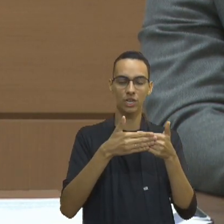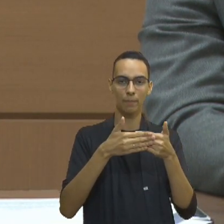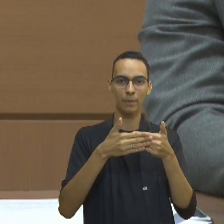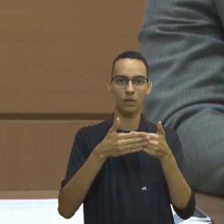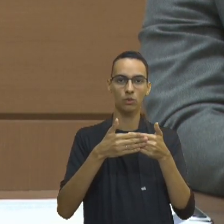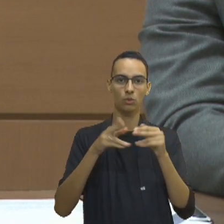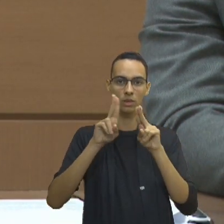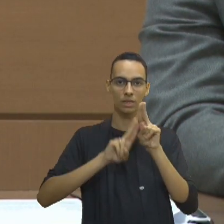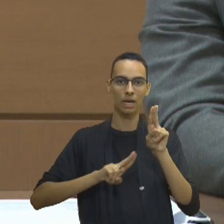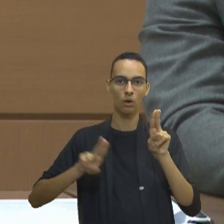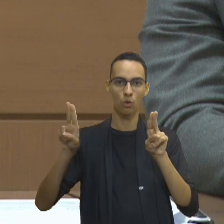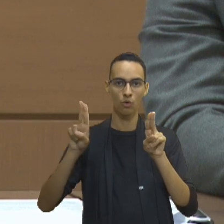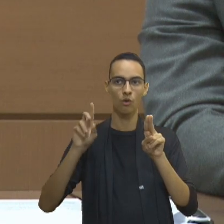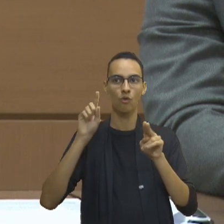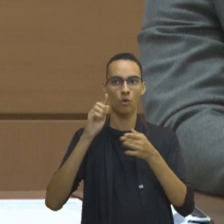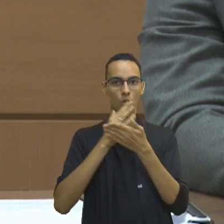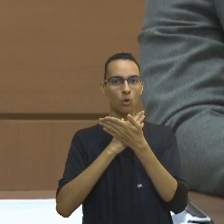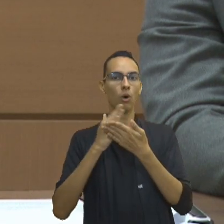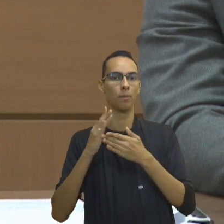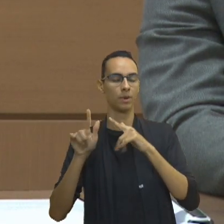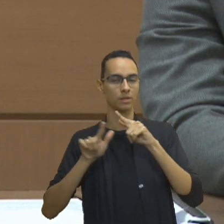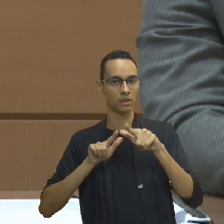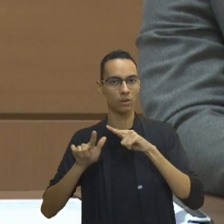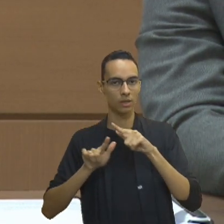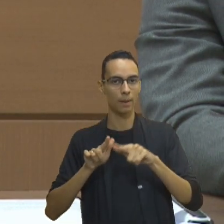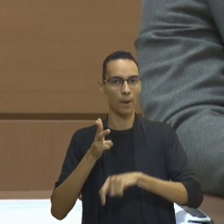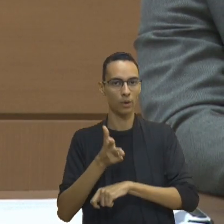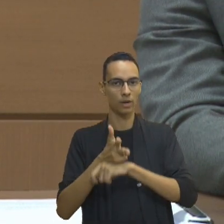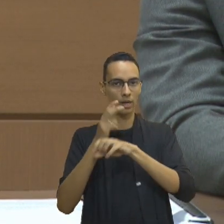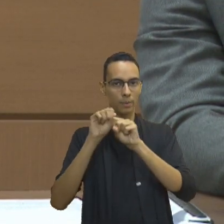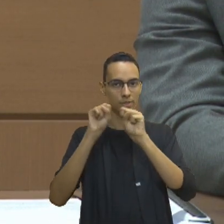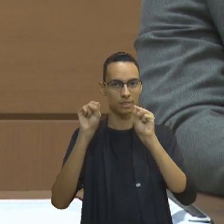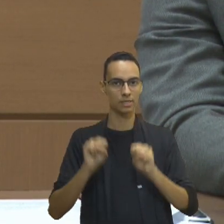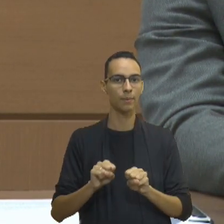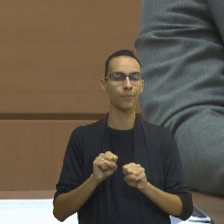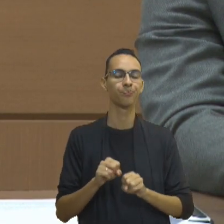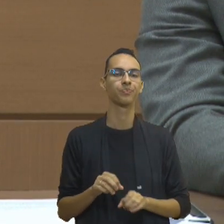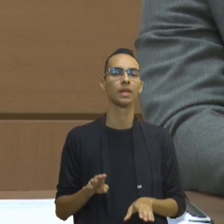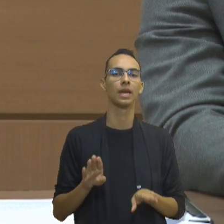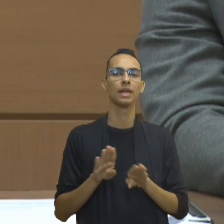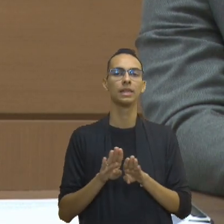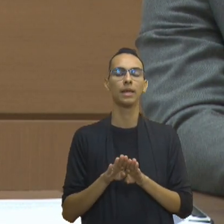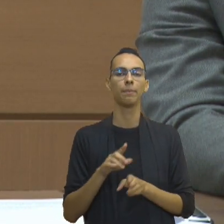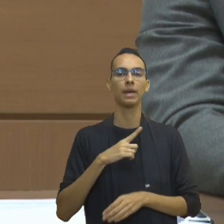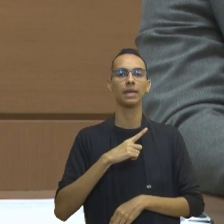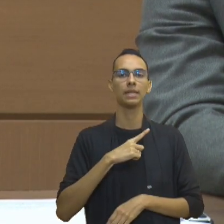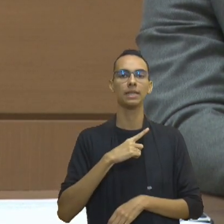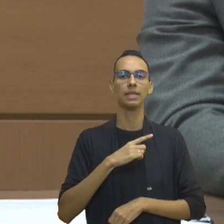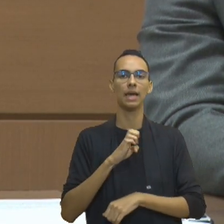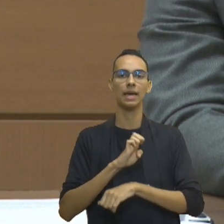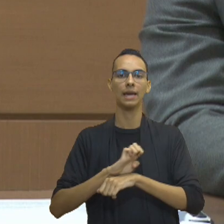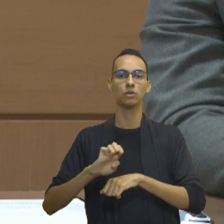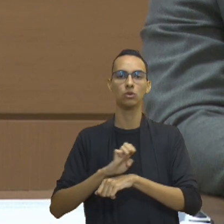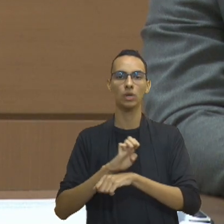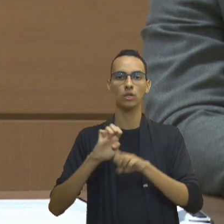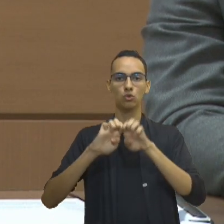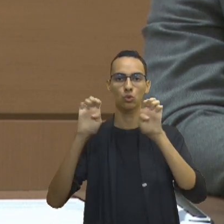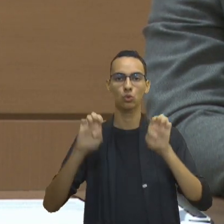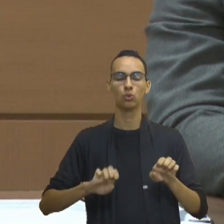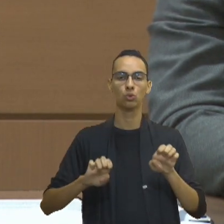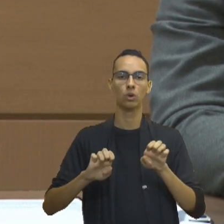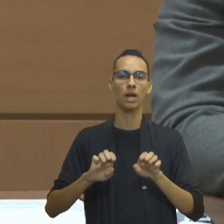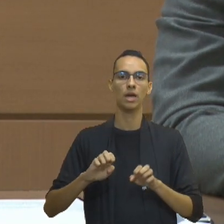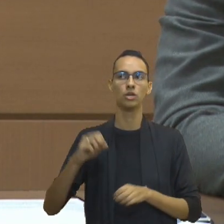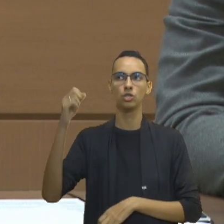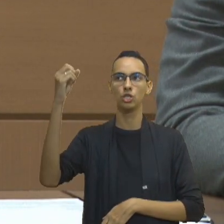Outro ponto-chave da nossa estratégia é o reforço da infraestrutura de iluminação. Em 2025,